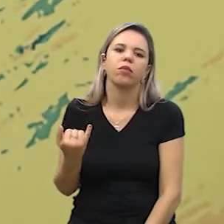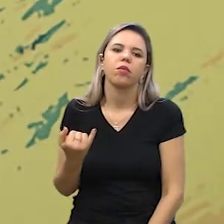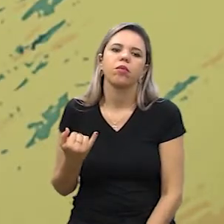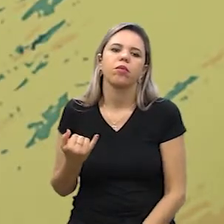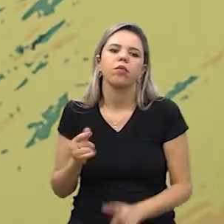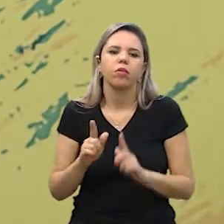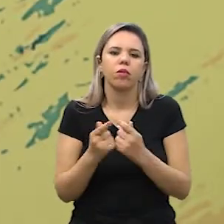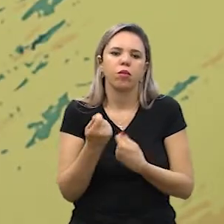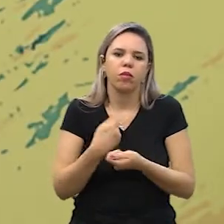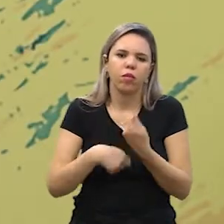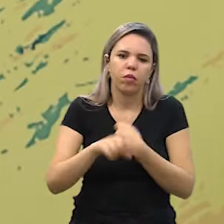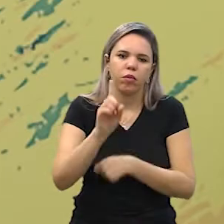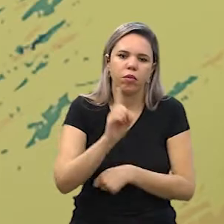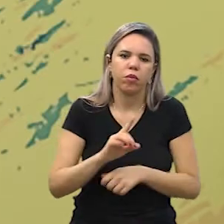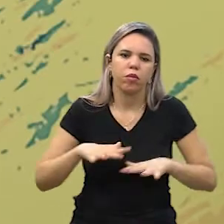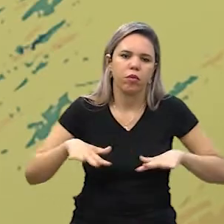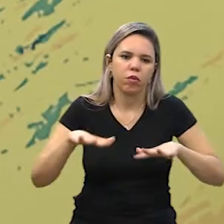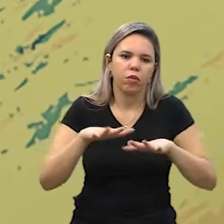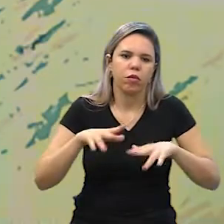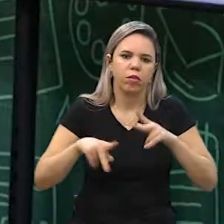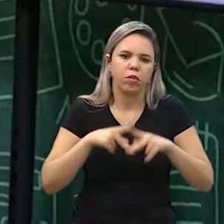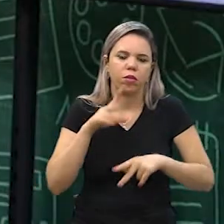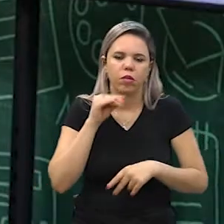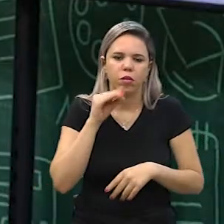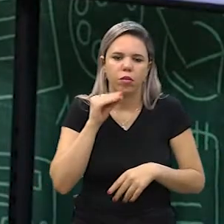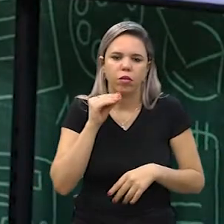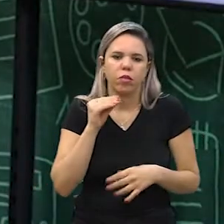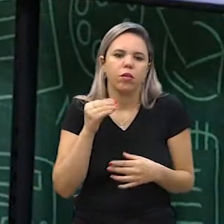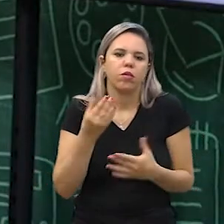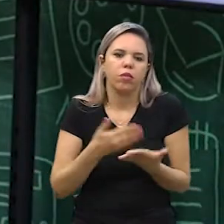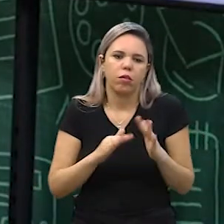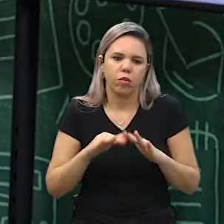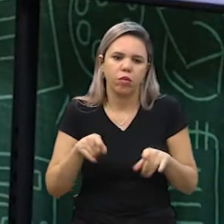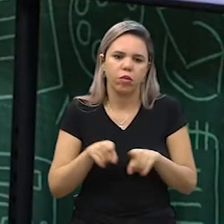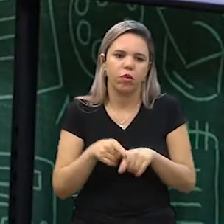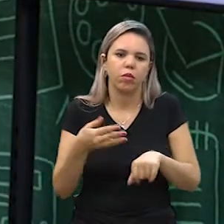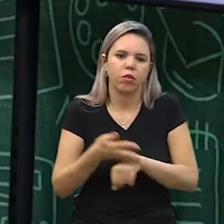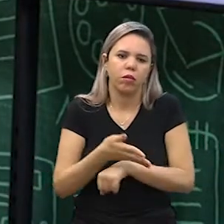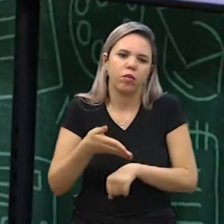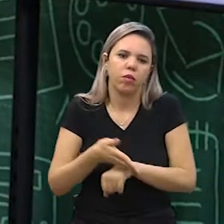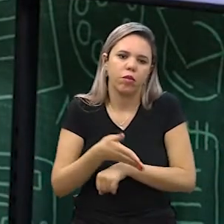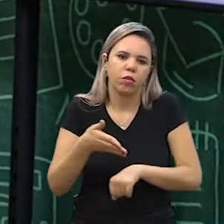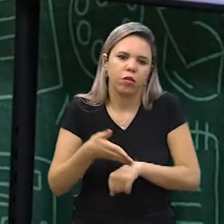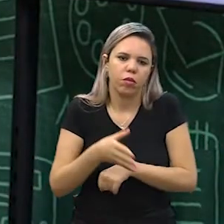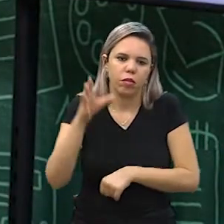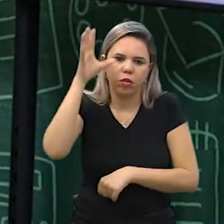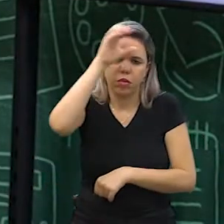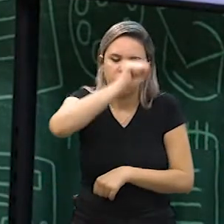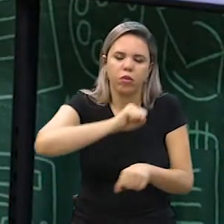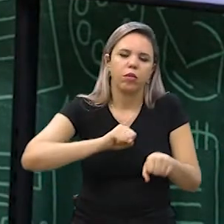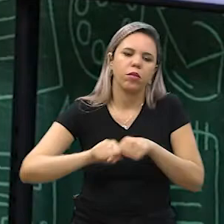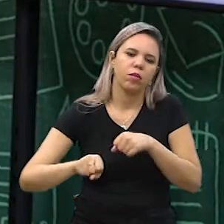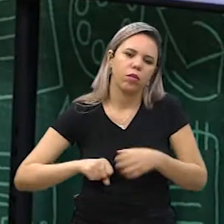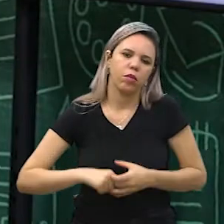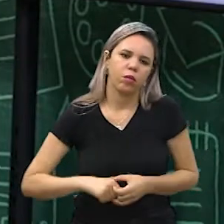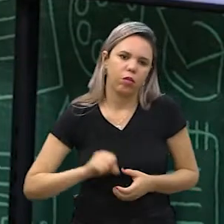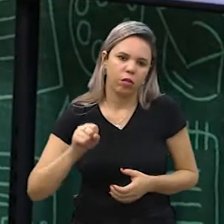que gestores, enfim, demais colaboradores também passem por esse tipo de formação, né?